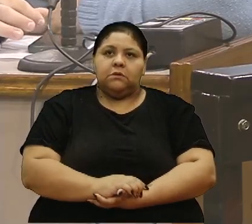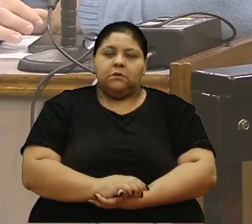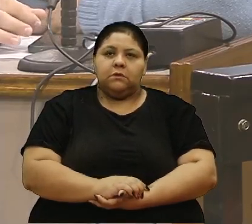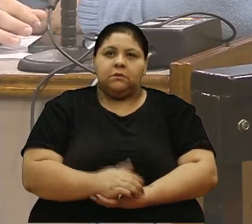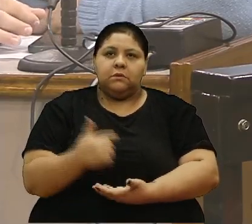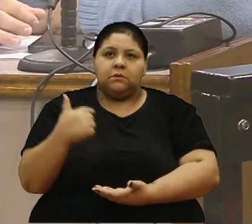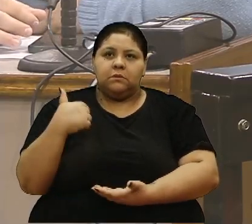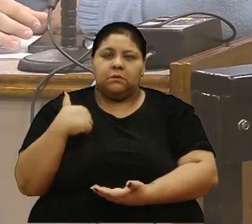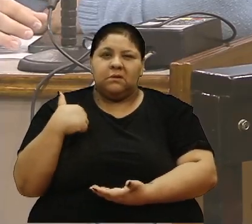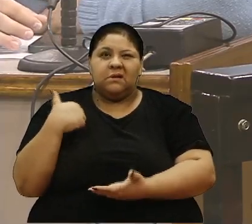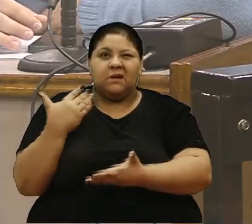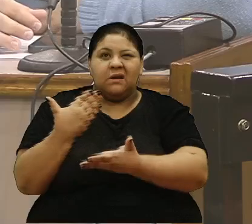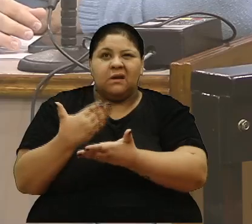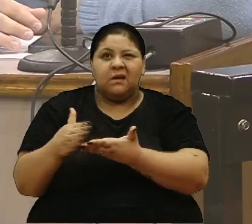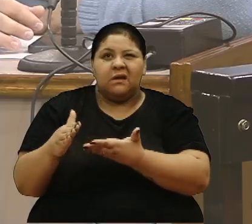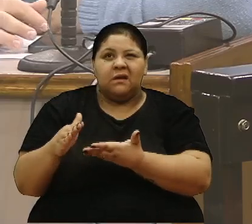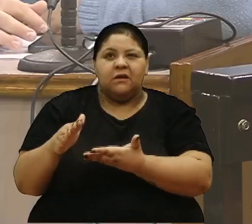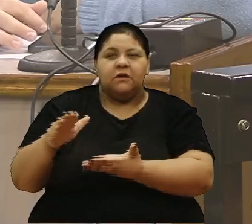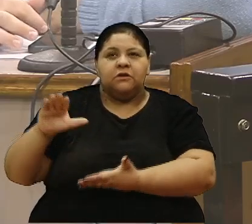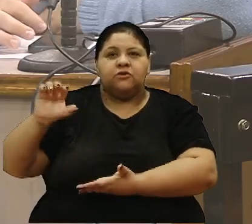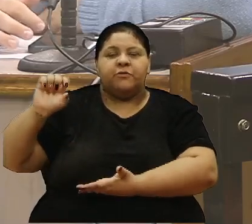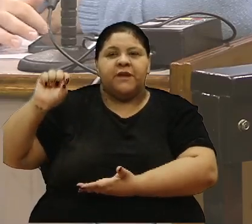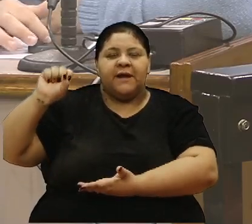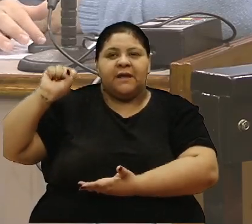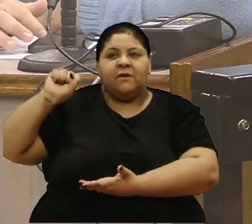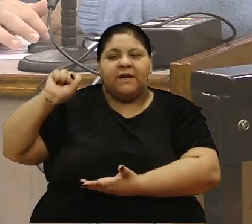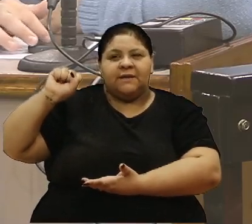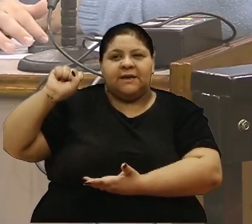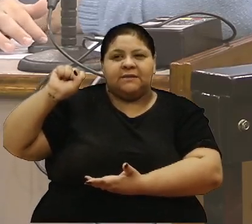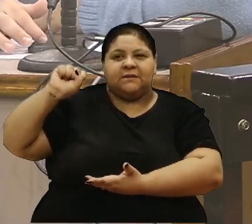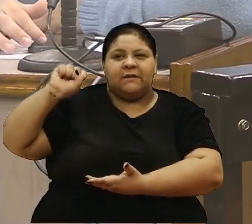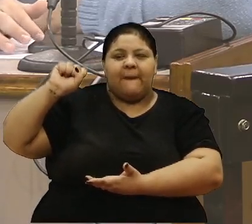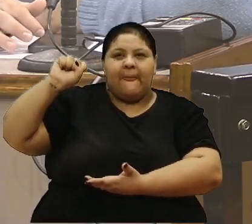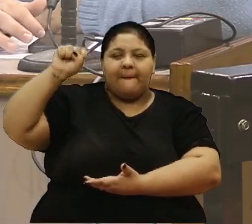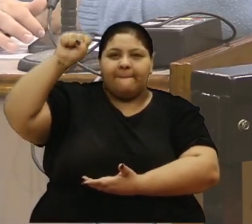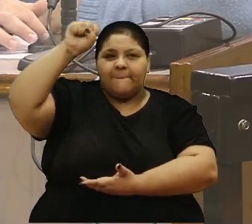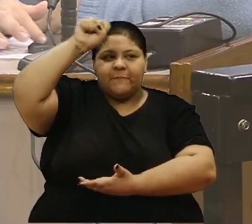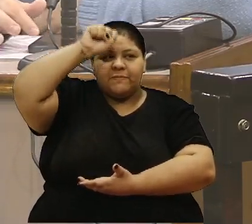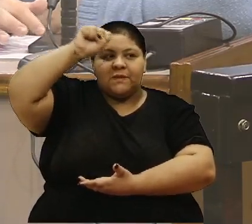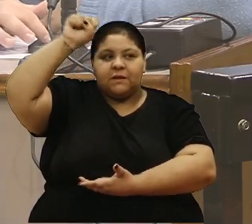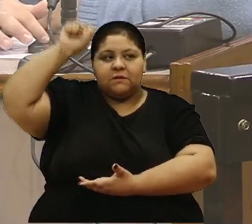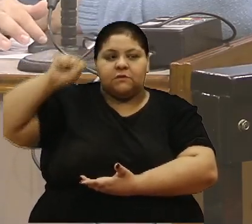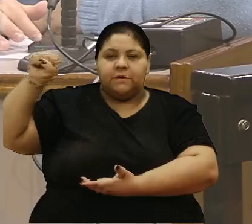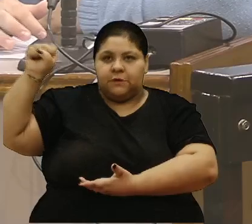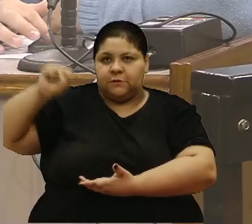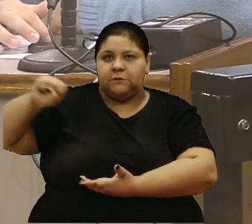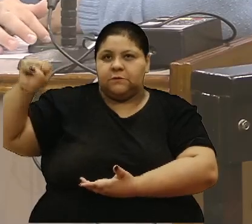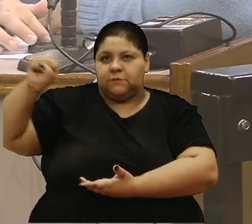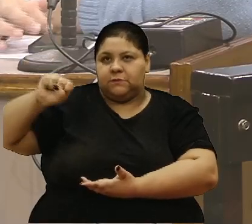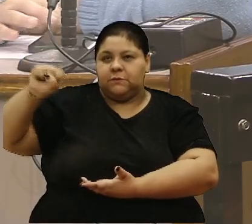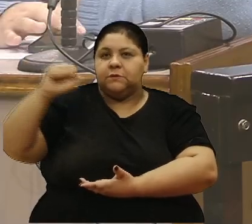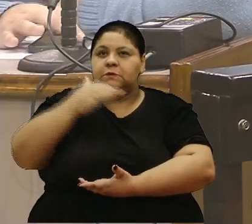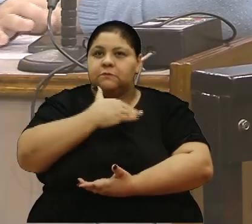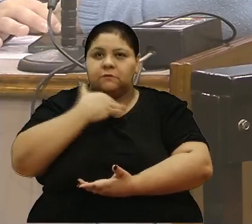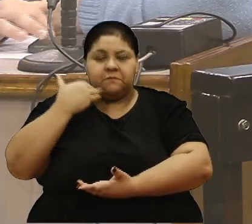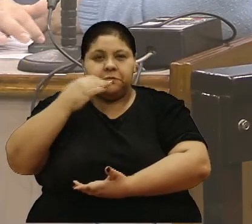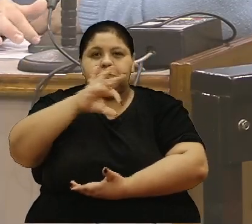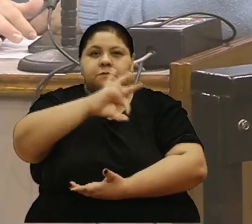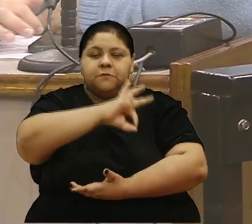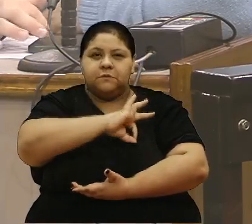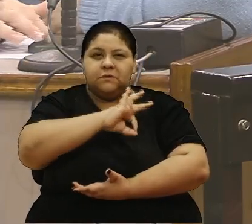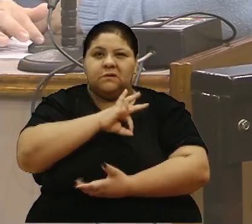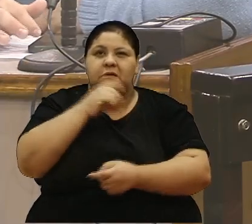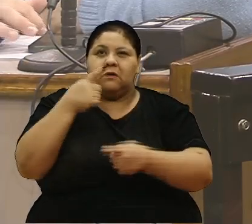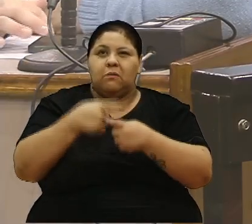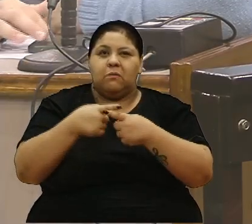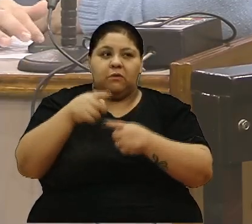Eu perdi um sobrinho com 16 anos. Sobrinho por parte da minha esposa. Foi morto pela polícia, porque estava